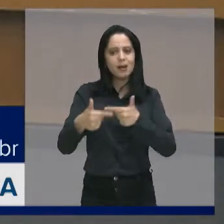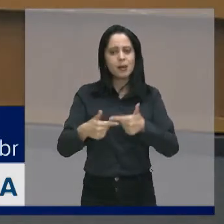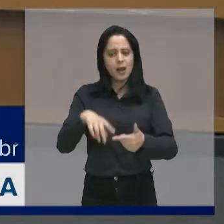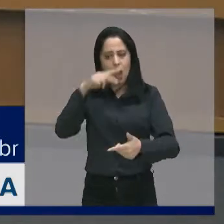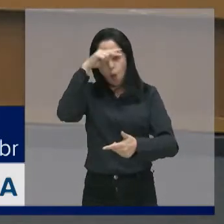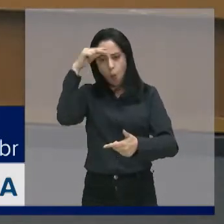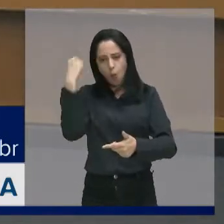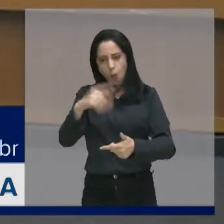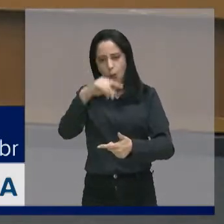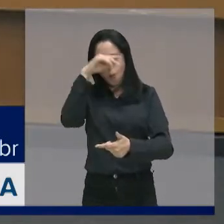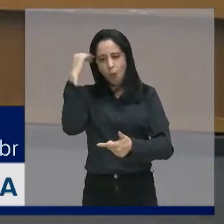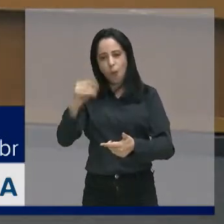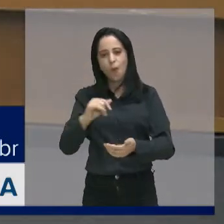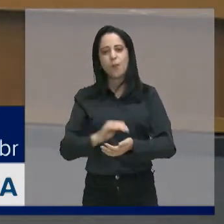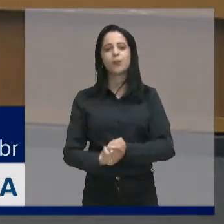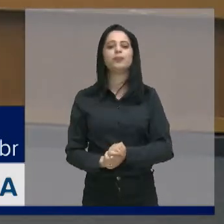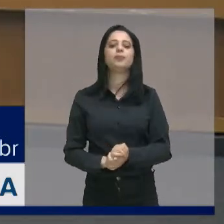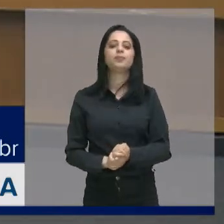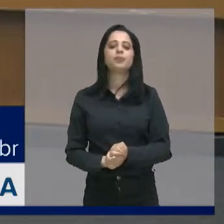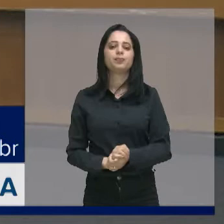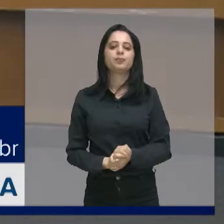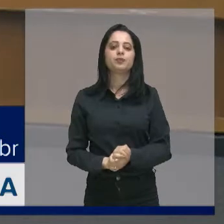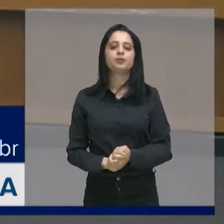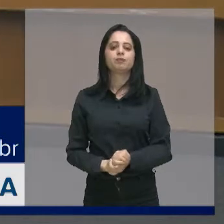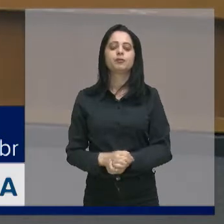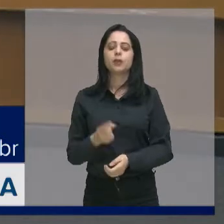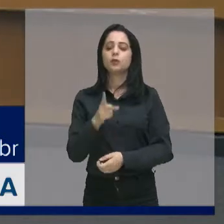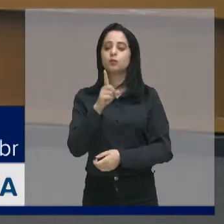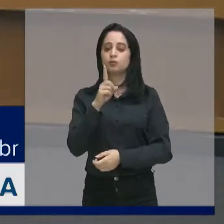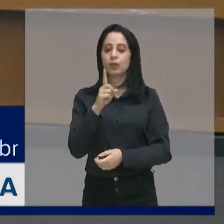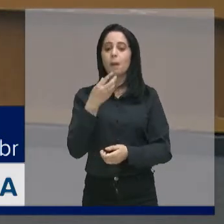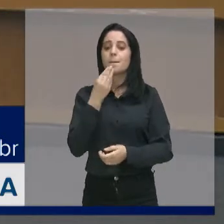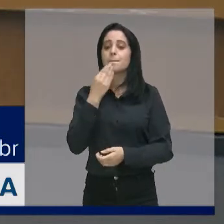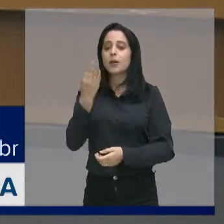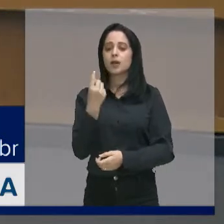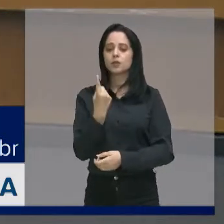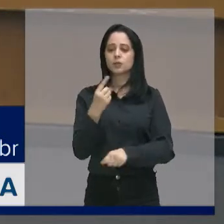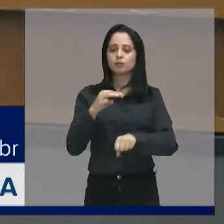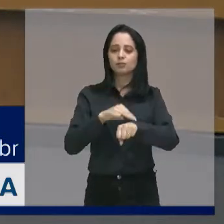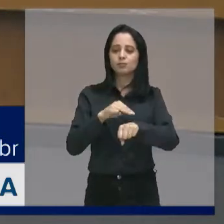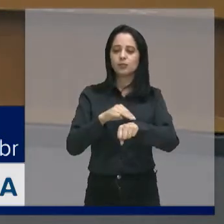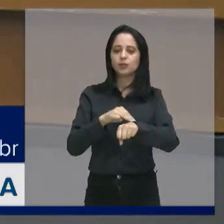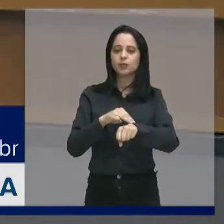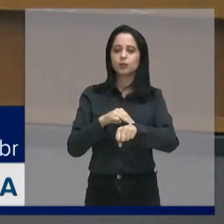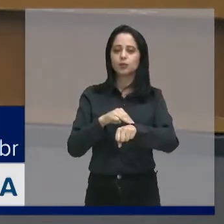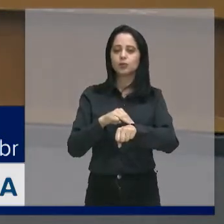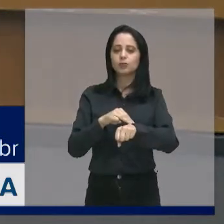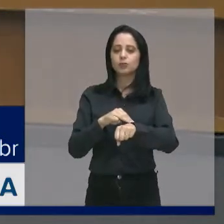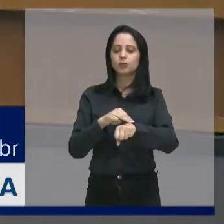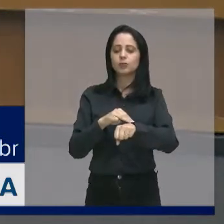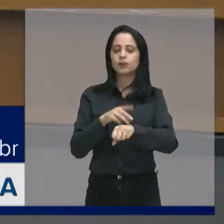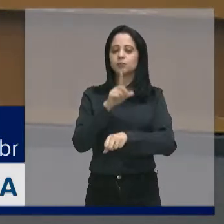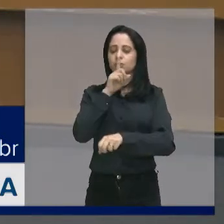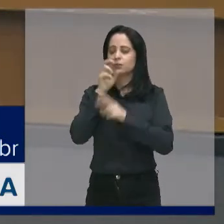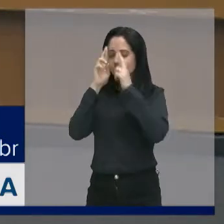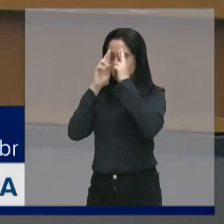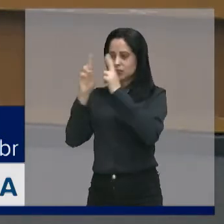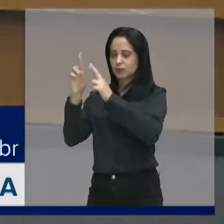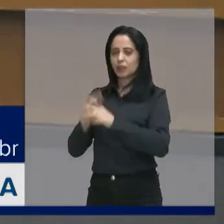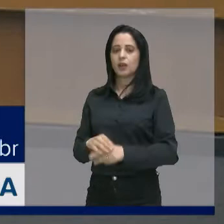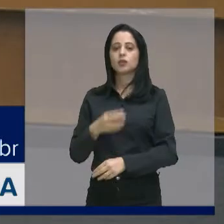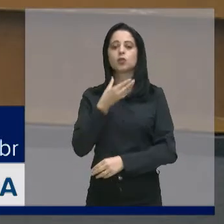casa. Senhor presidente, pedindo aqui um minuto de silêncio em homenagem ao senhor